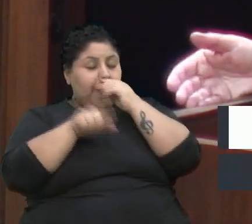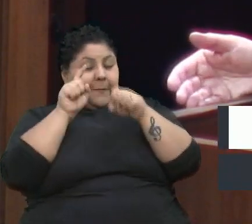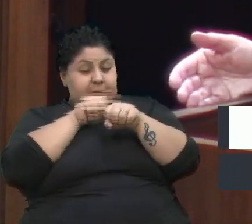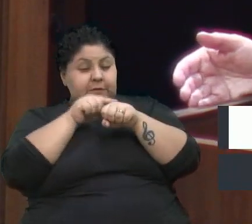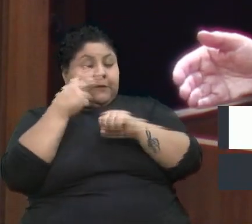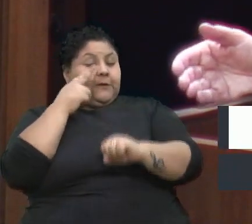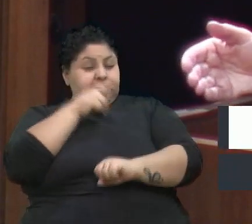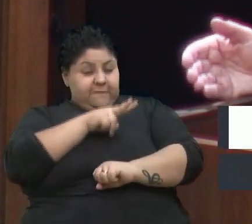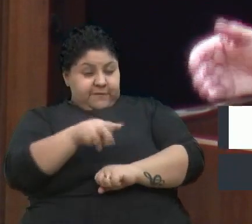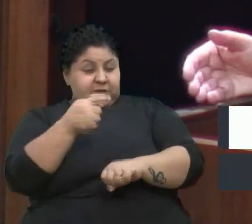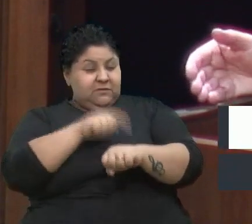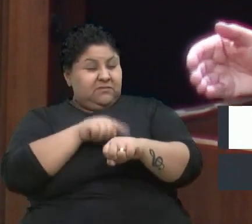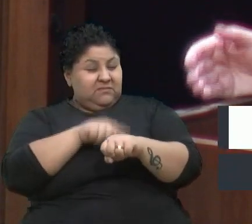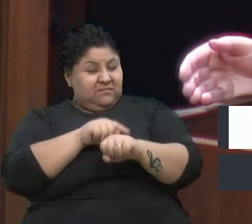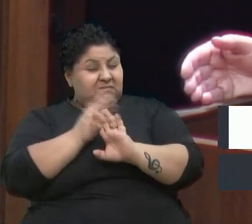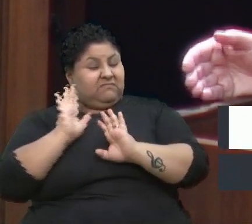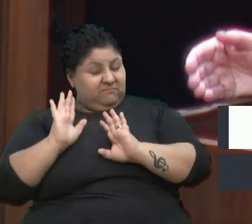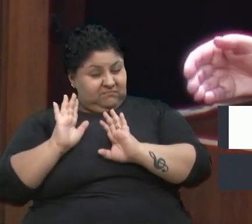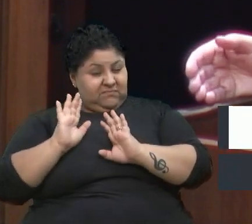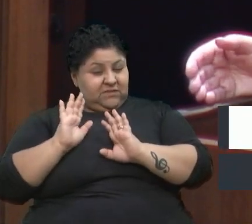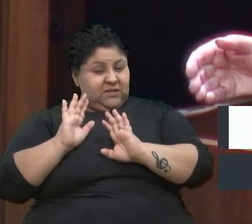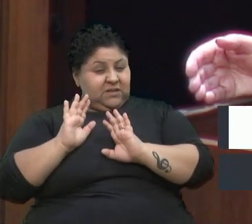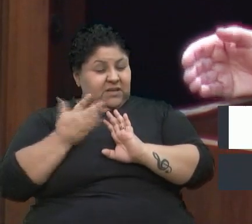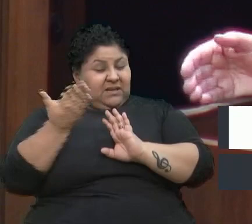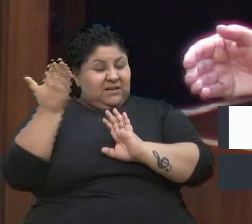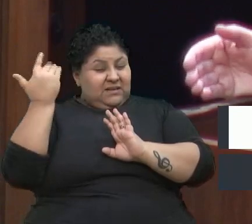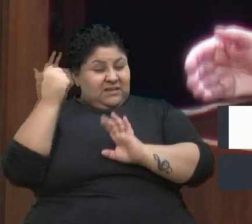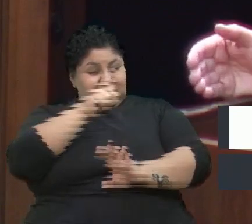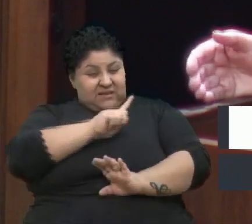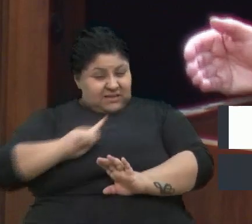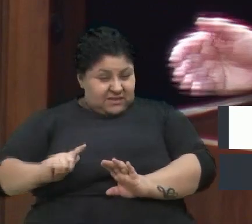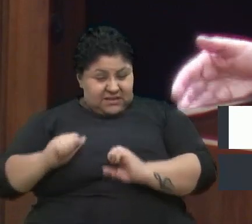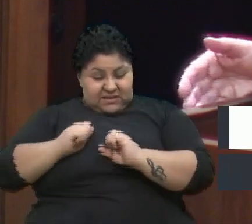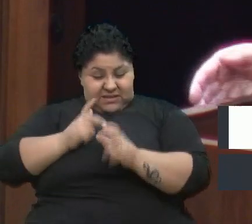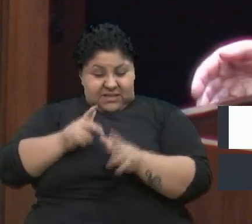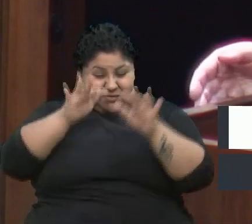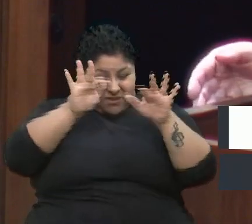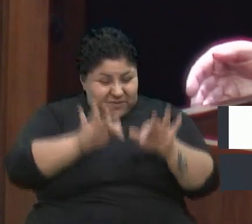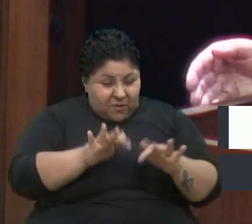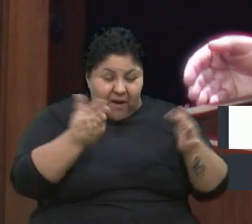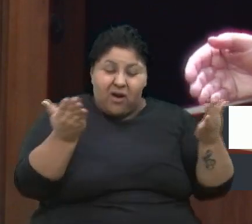quanto tempo faz, né, na época daquele governo, e a ação terminou agora,